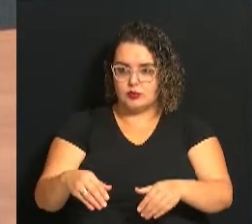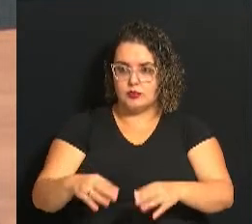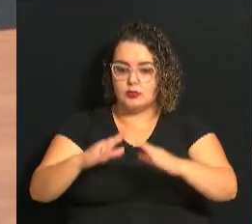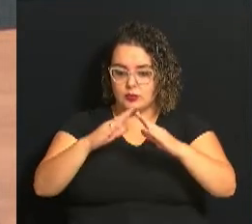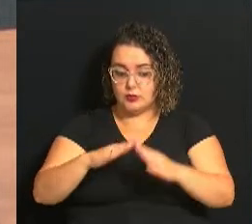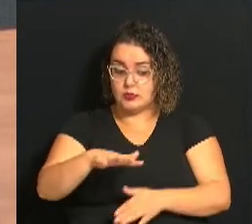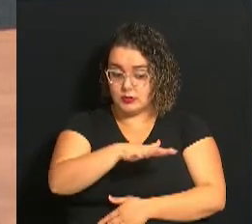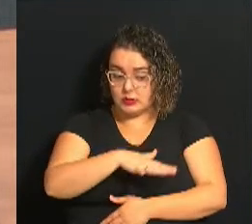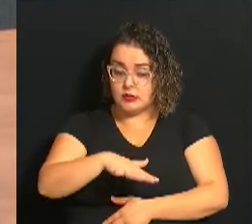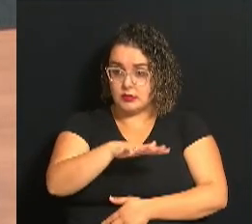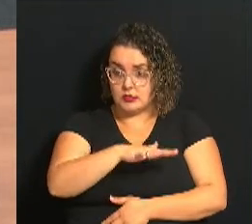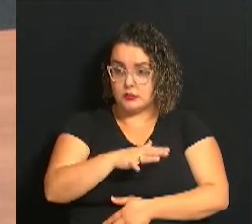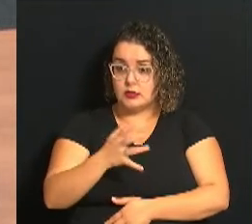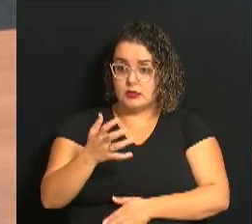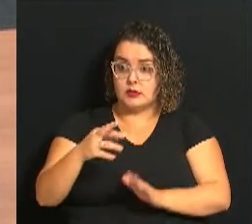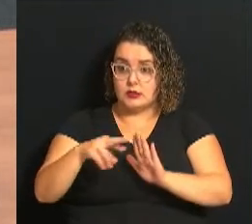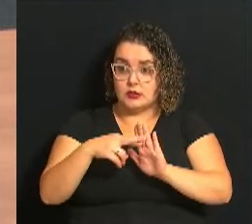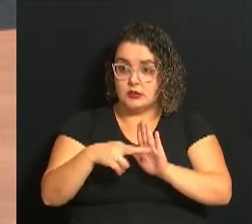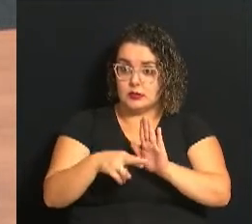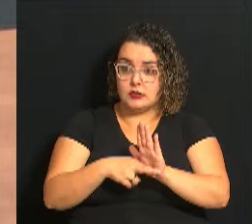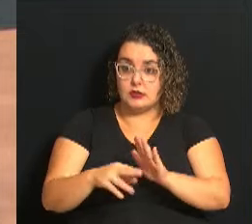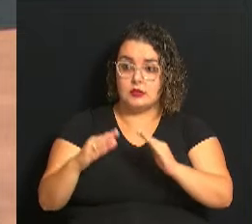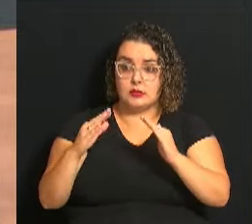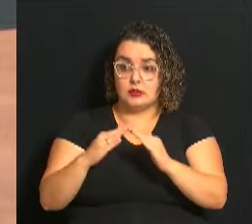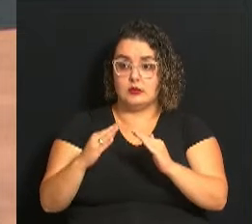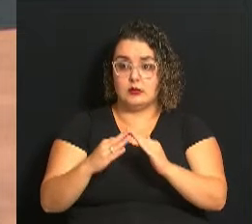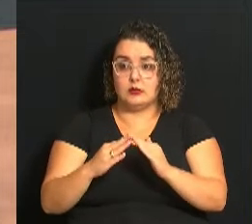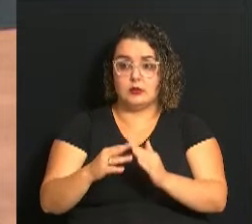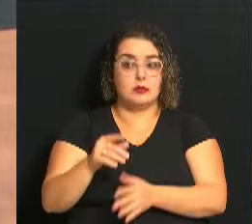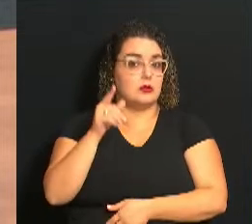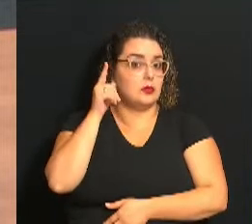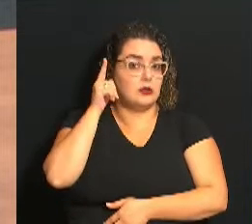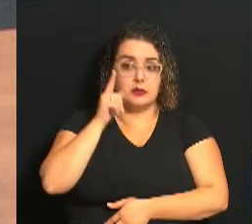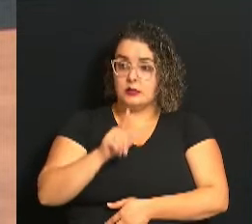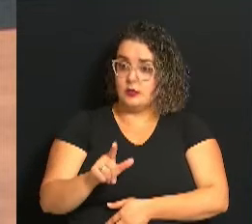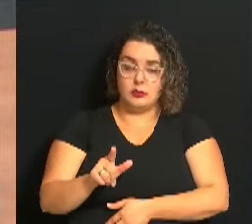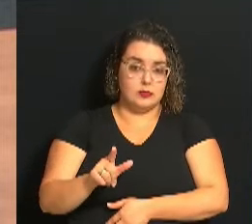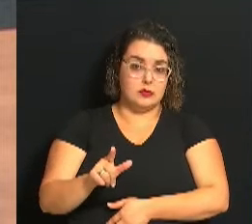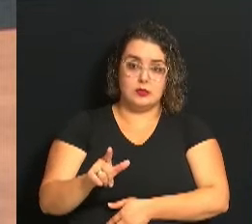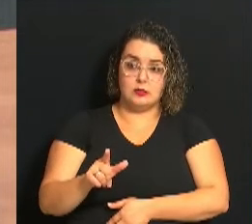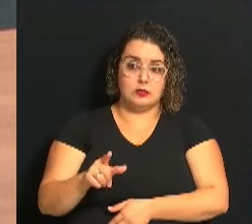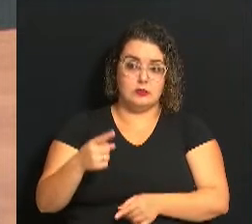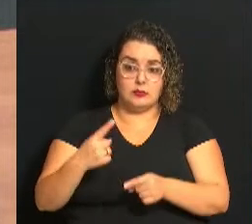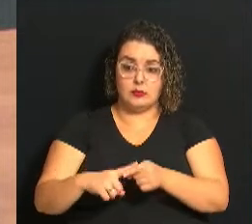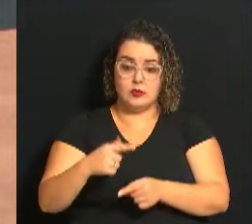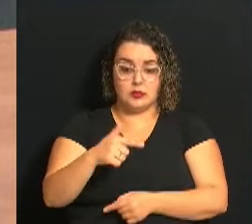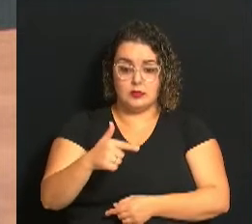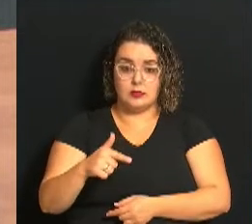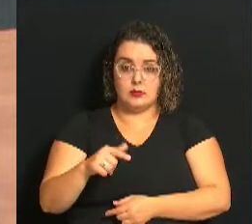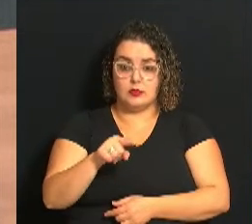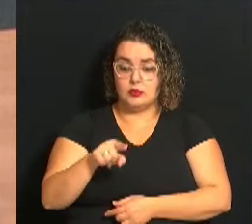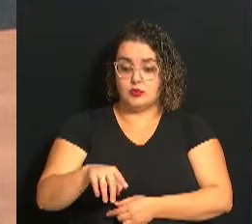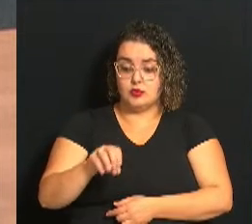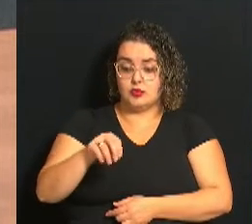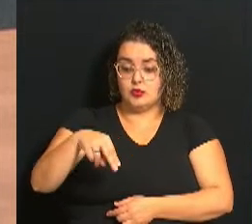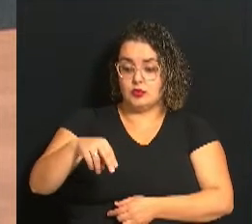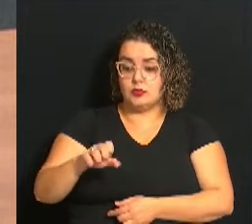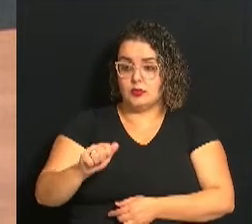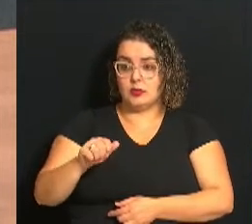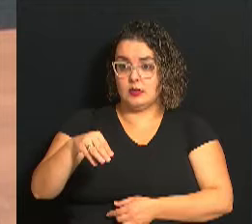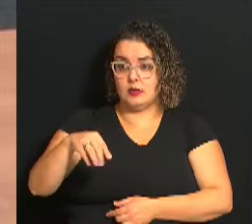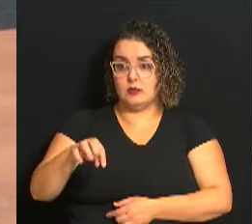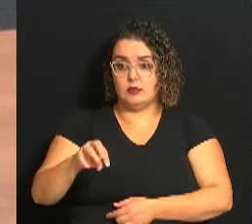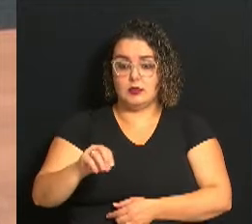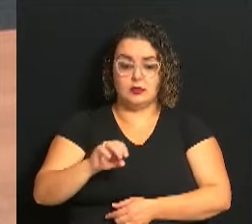região quiser regularizar a sua casa, hoje ele não consegue, porque nós não temos um zoneamento. E o zoneamento online ele é uma